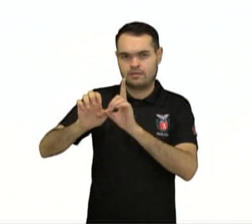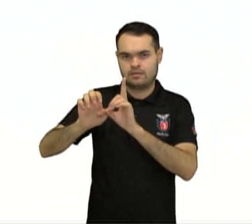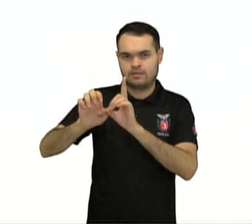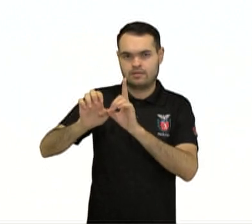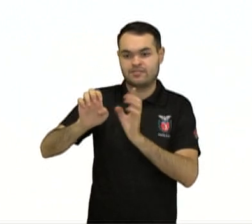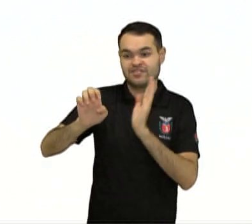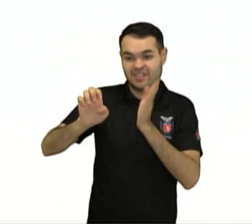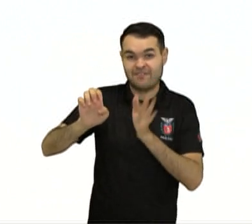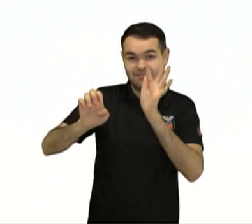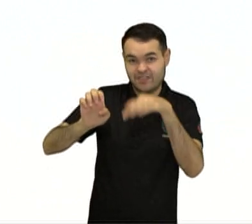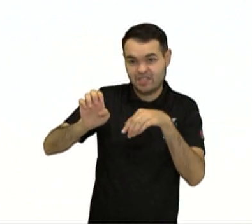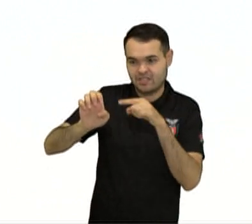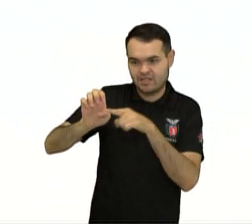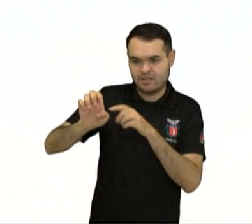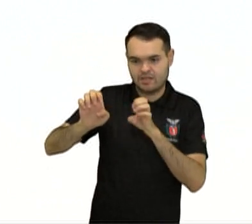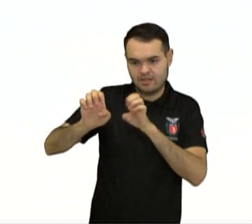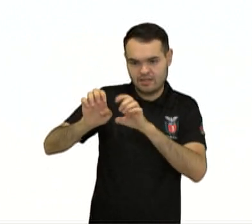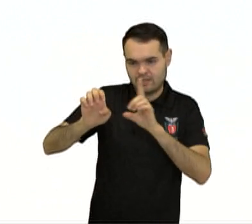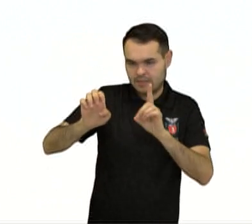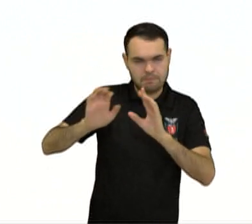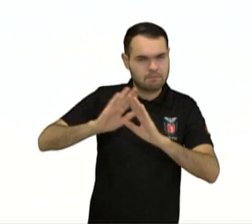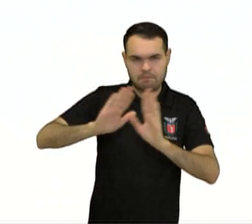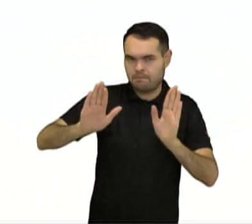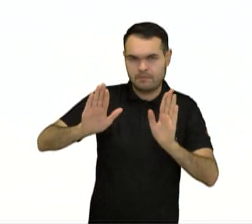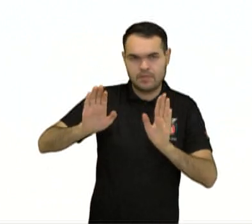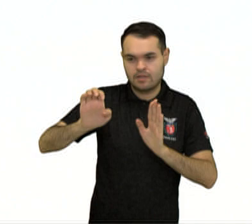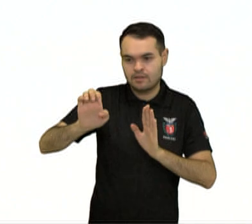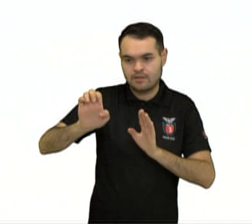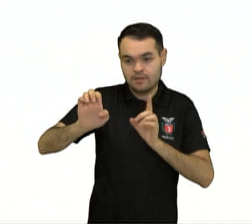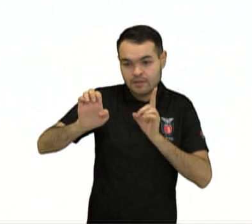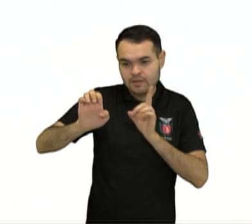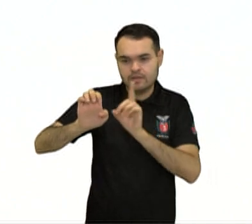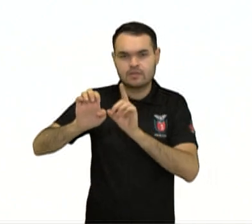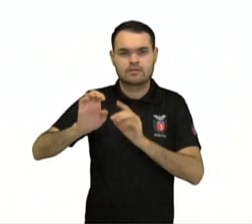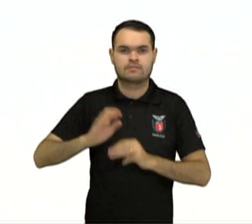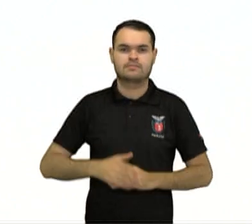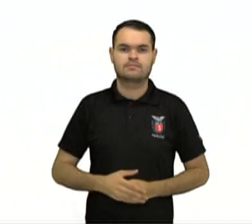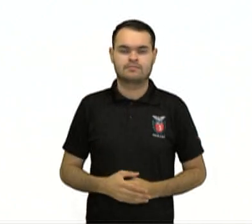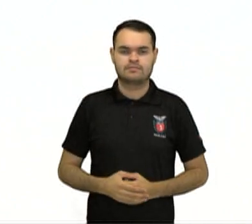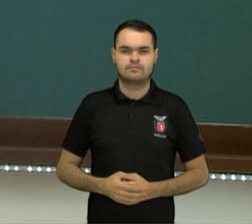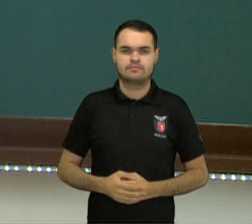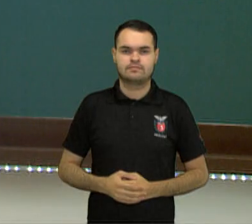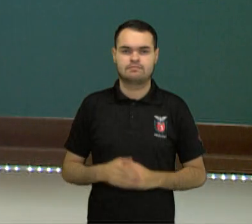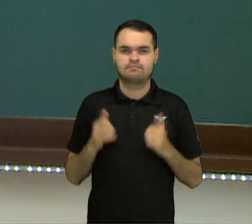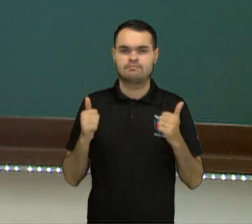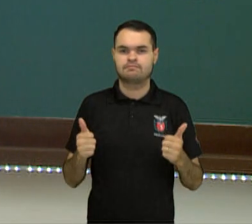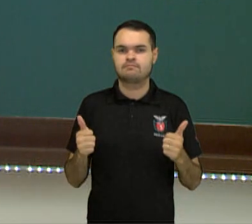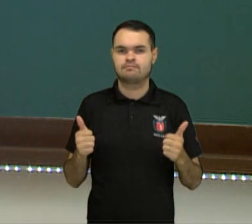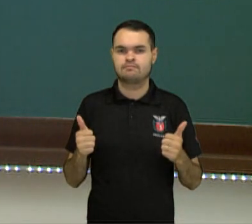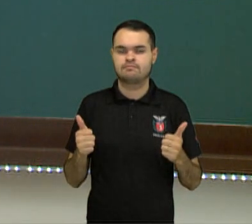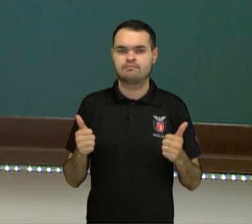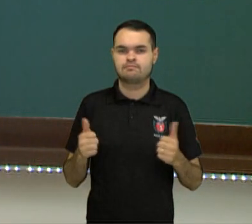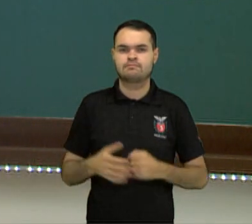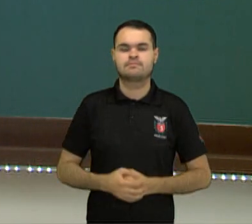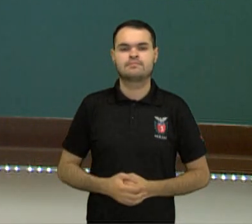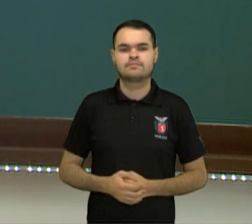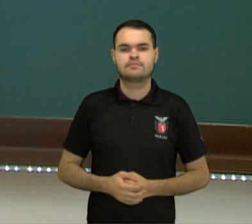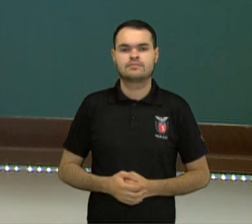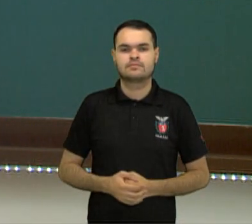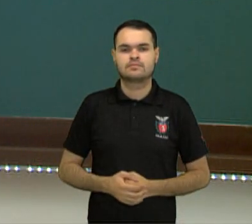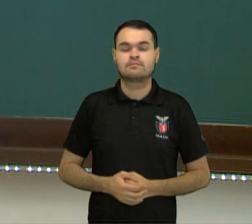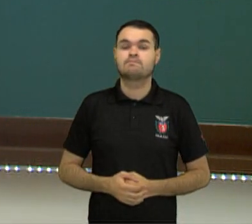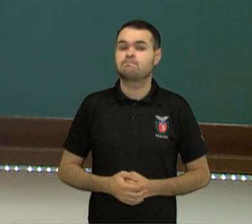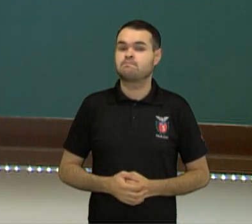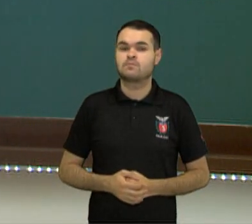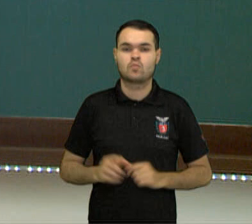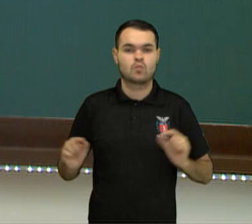aqui ele já termina com e, então você põe só o d, não vai repetir a letra e. Ok? Certinho. E